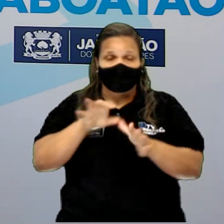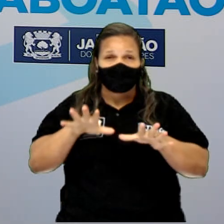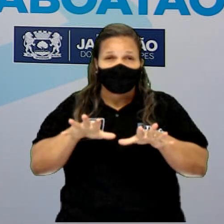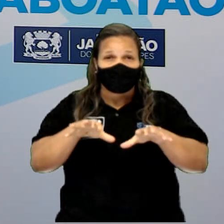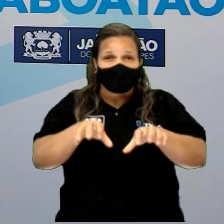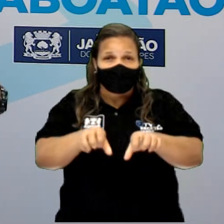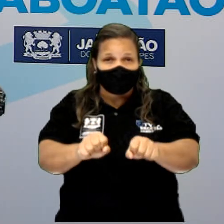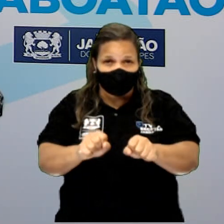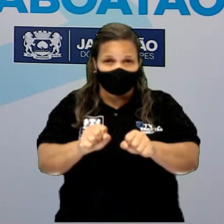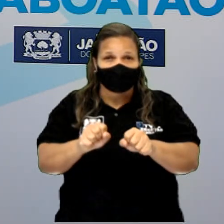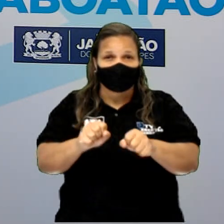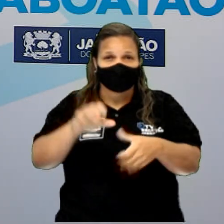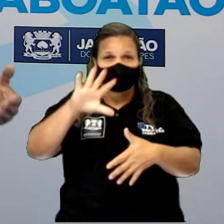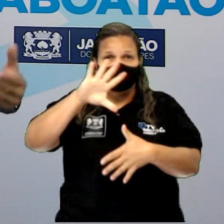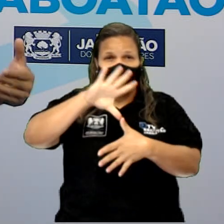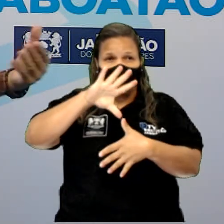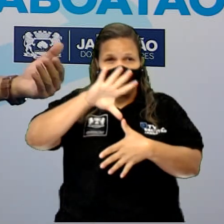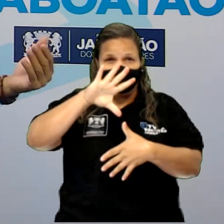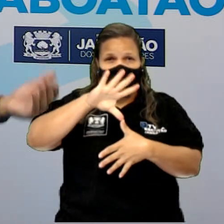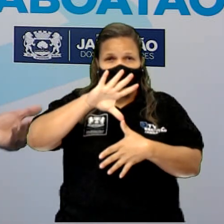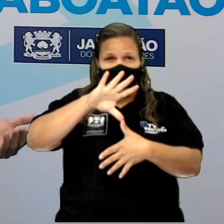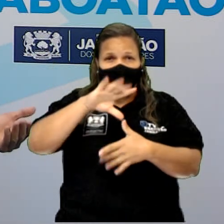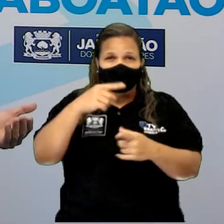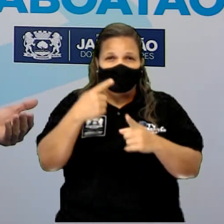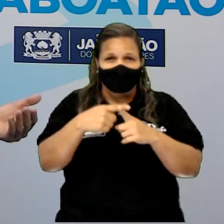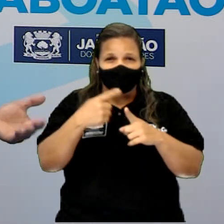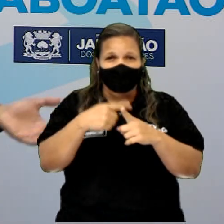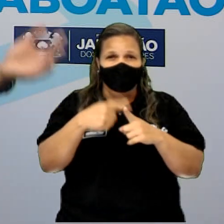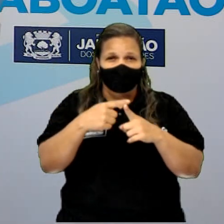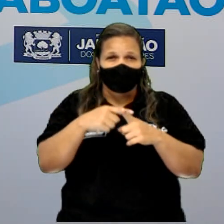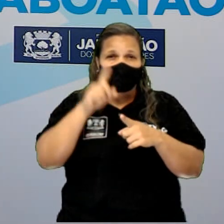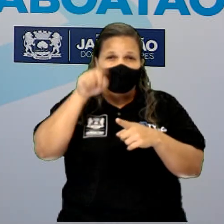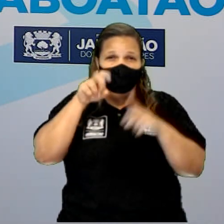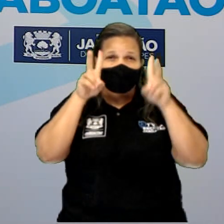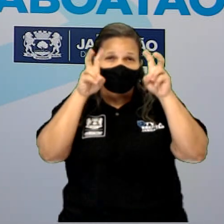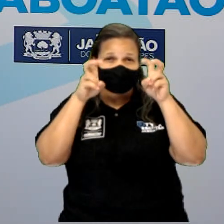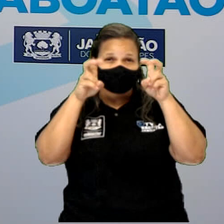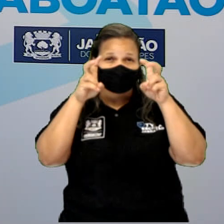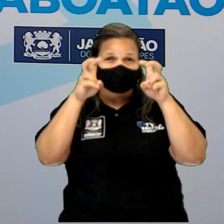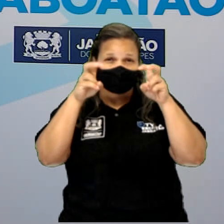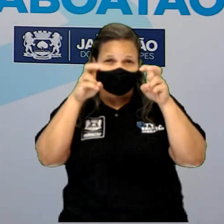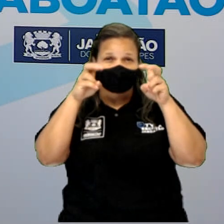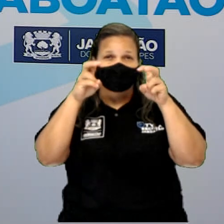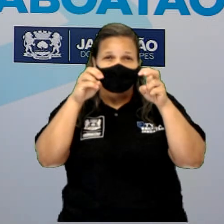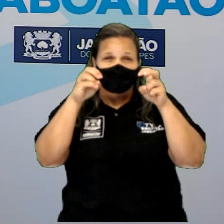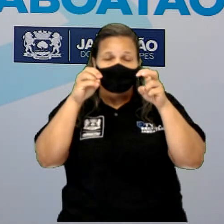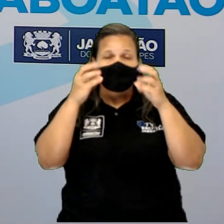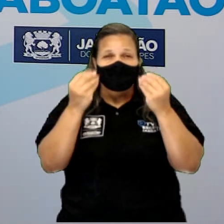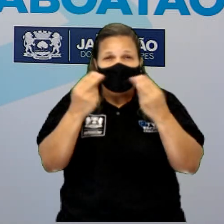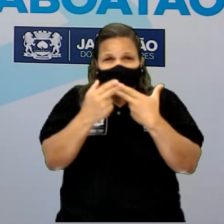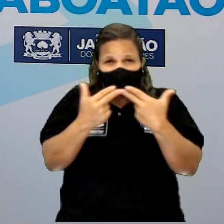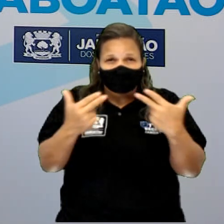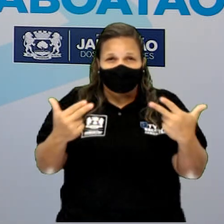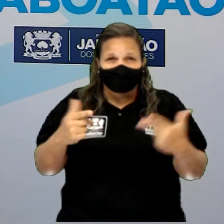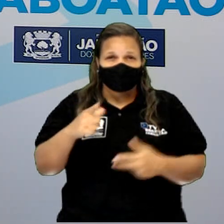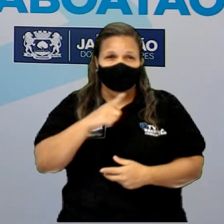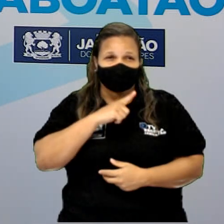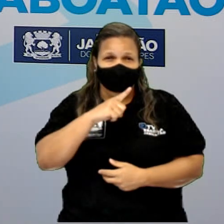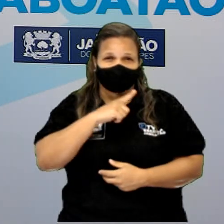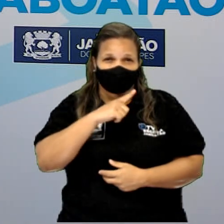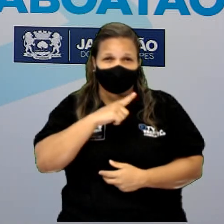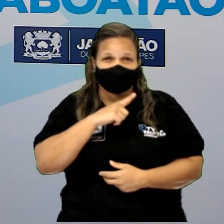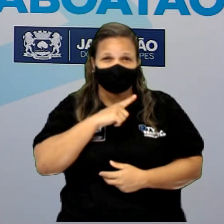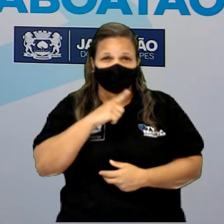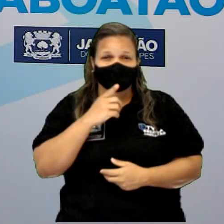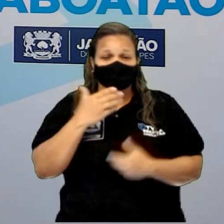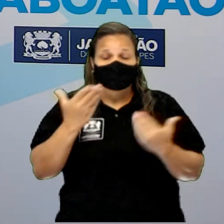que é um assunto amplo, que a gente vem dividindo já em outras aulas e que agora começa a ser tratado como uma colonização, os europeus, agora